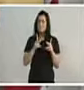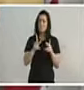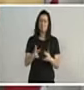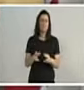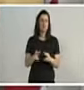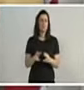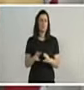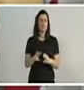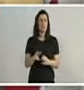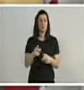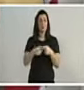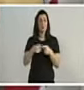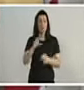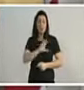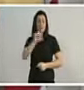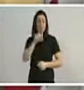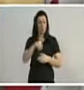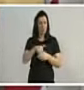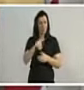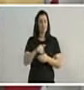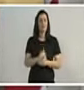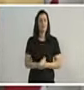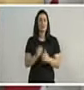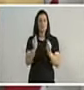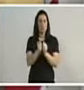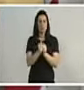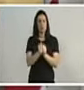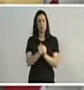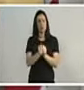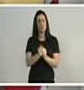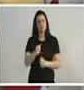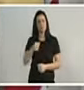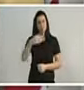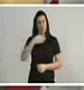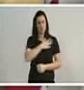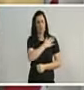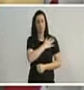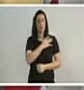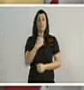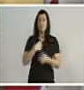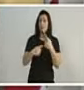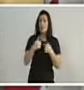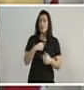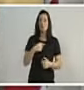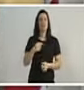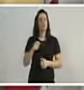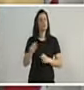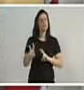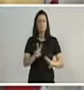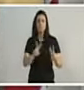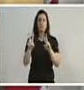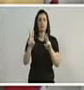pela eleição de vossa excelência é o lado do prefeito reeleito desejar êxito neste novo mandato